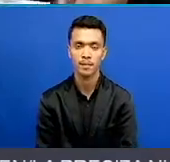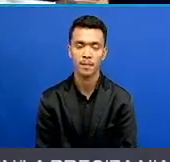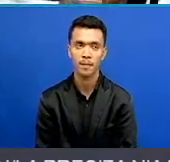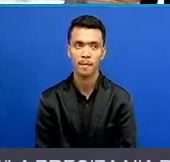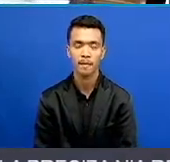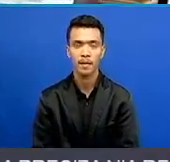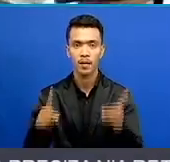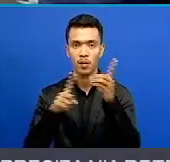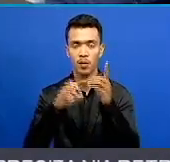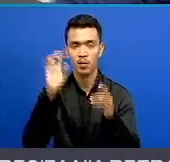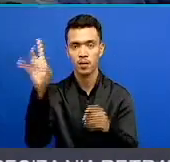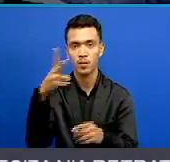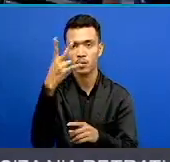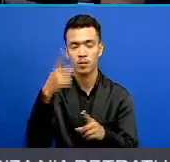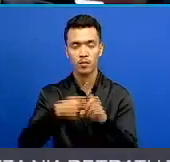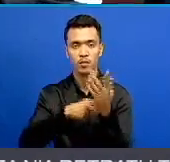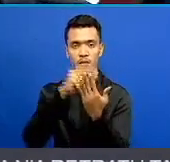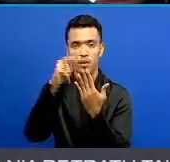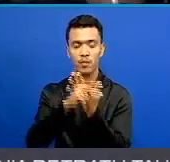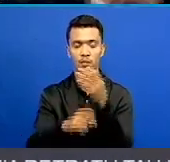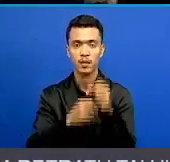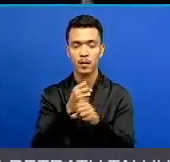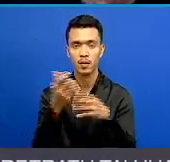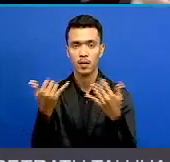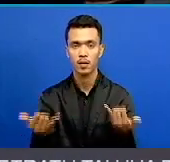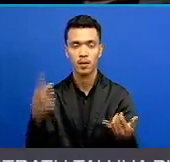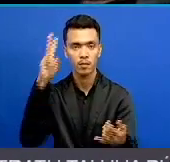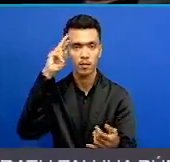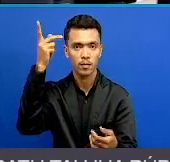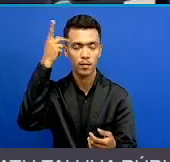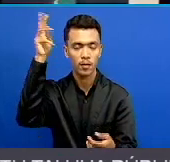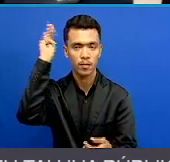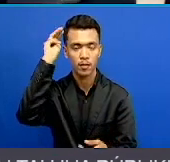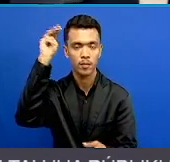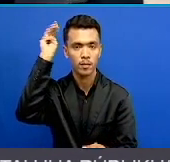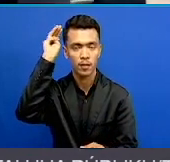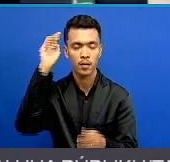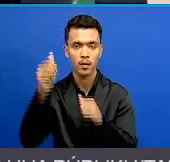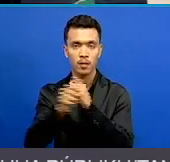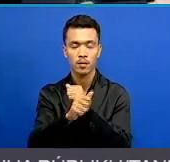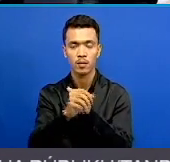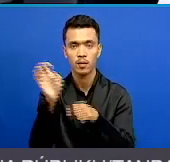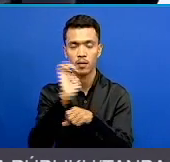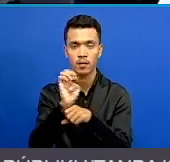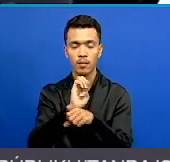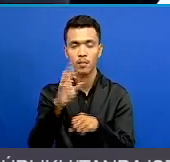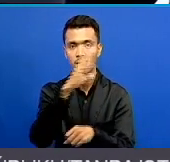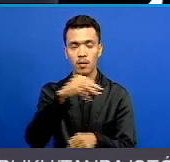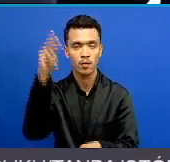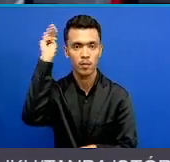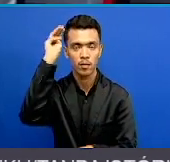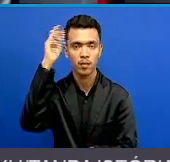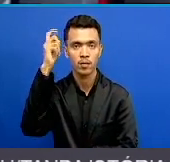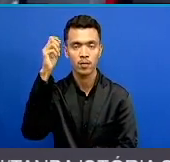E aloron sadulu resichito fulang novembro tindang de vice-primeiro-ministro, ministro coordenador assunto econômico do ministro